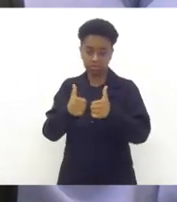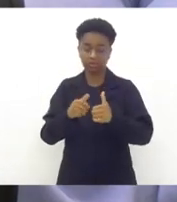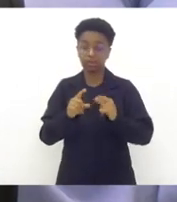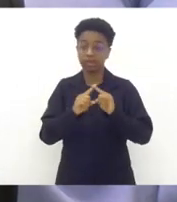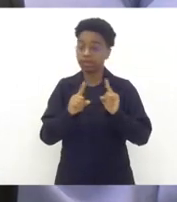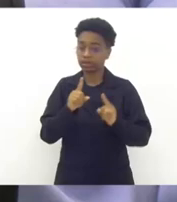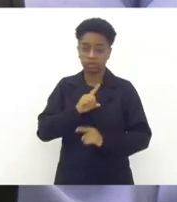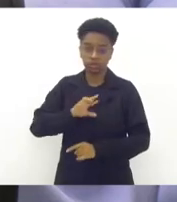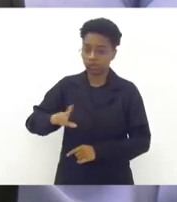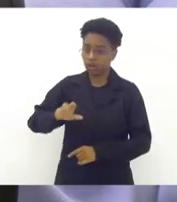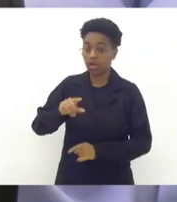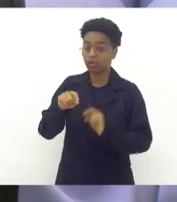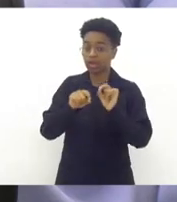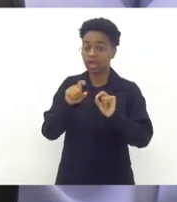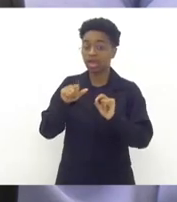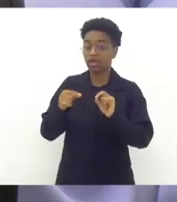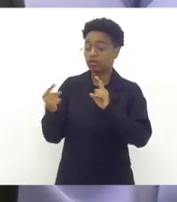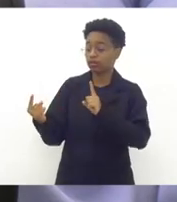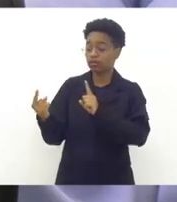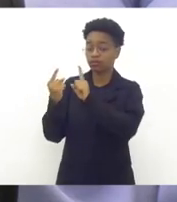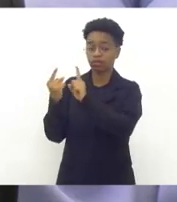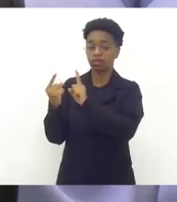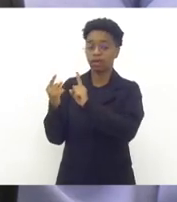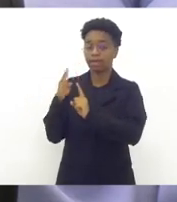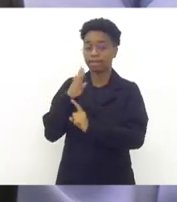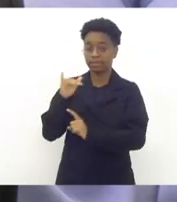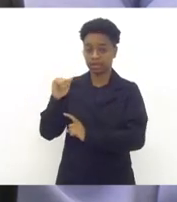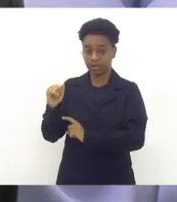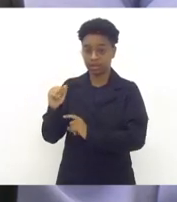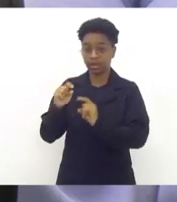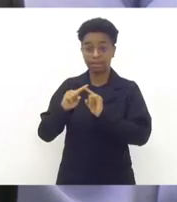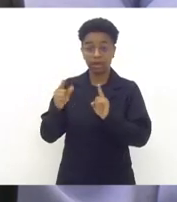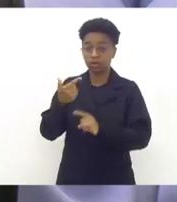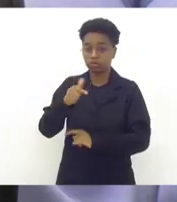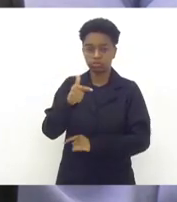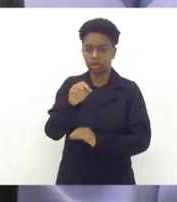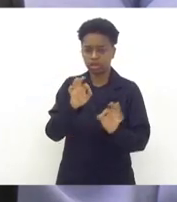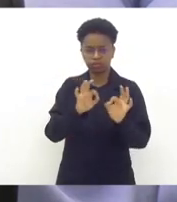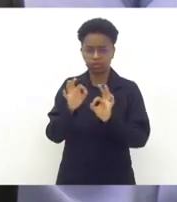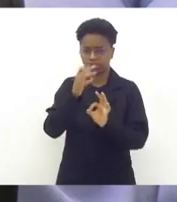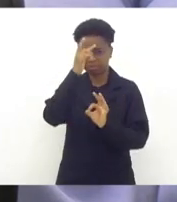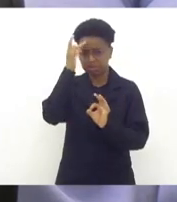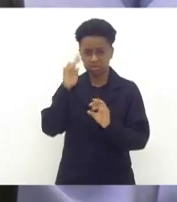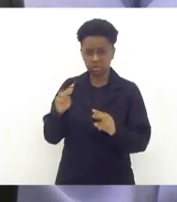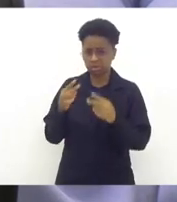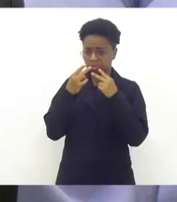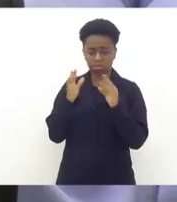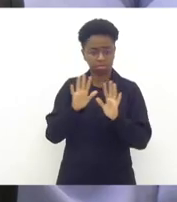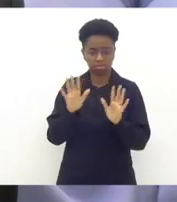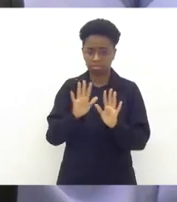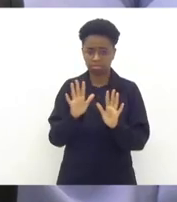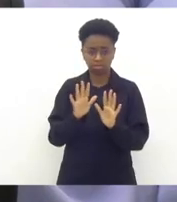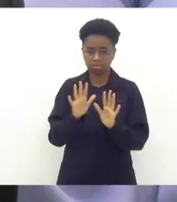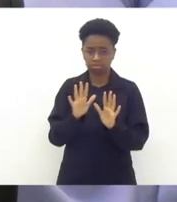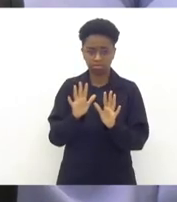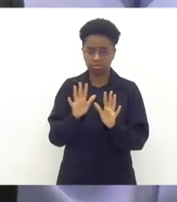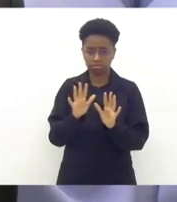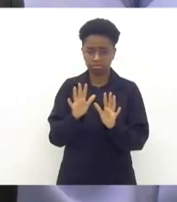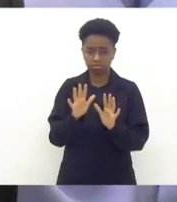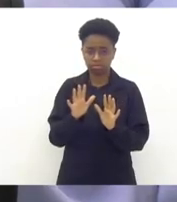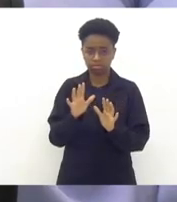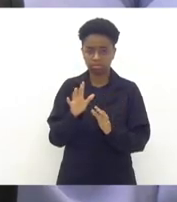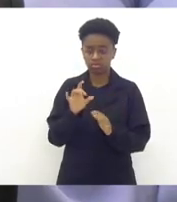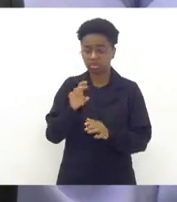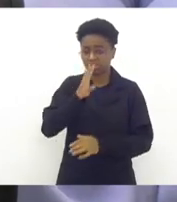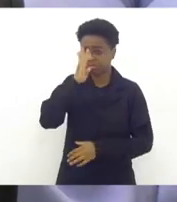Só que não, foi para mim ver a Bia, dar um abraço nela e tudo bem. Sendo que não teve isso lá. Foi tudo de forma... De qualquer